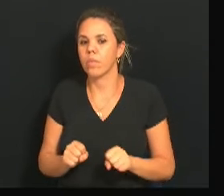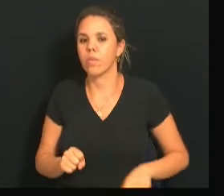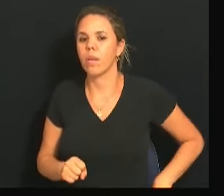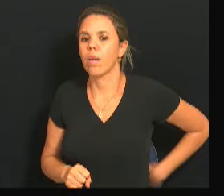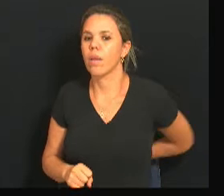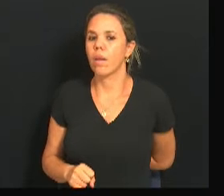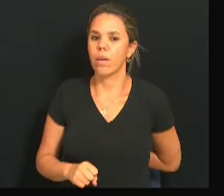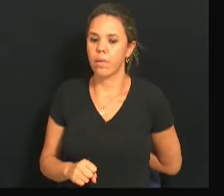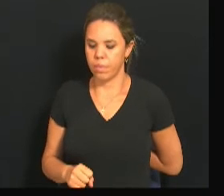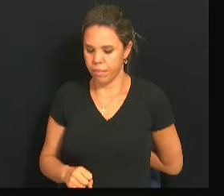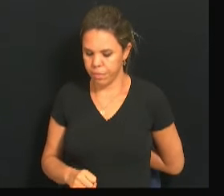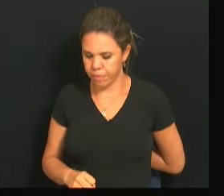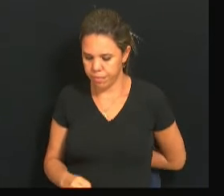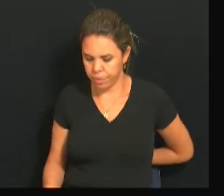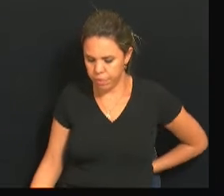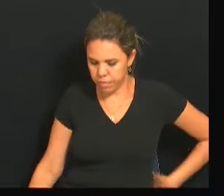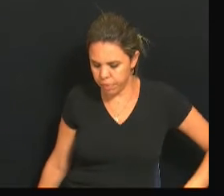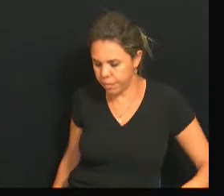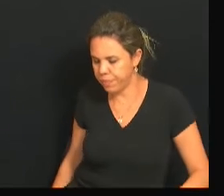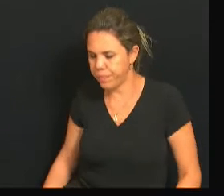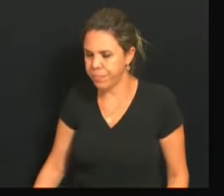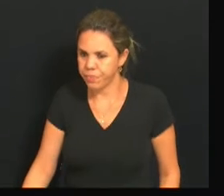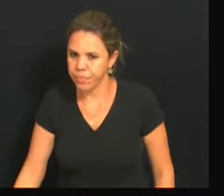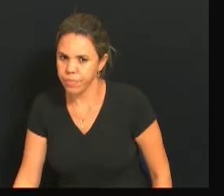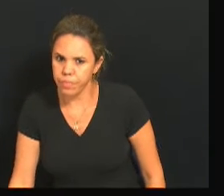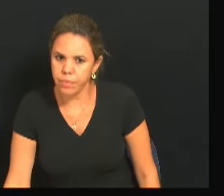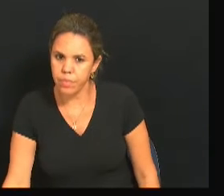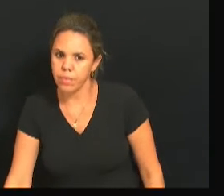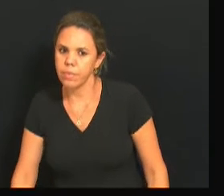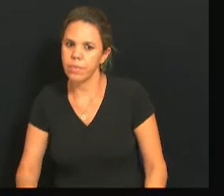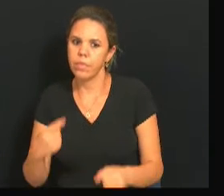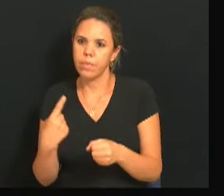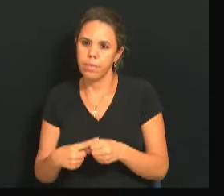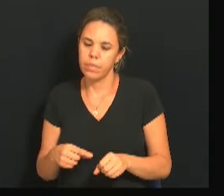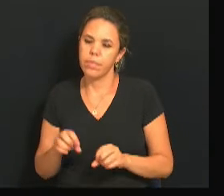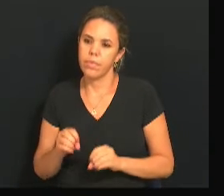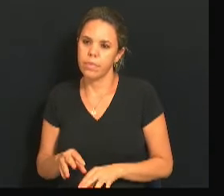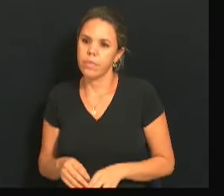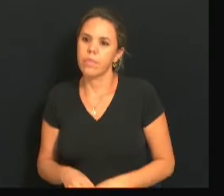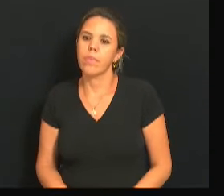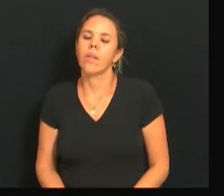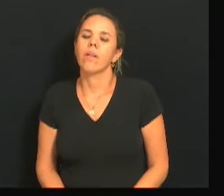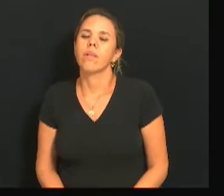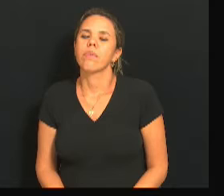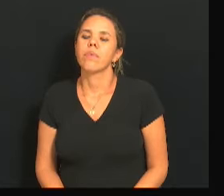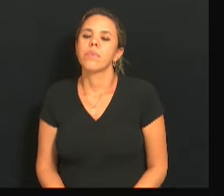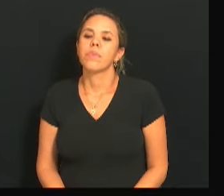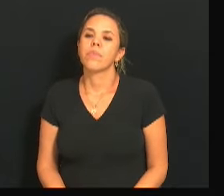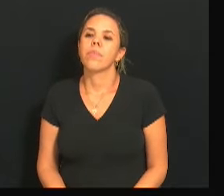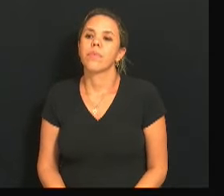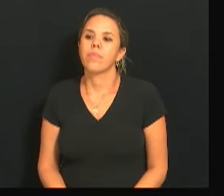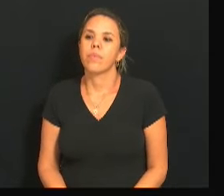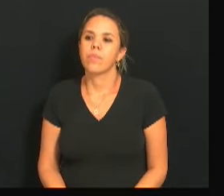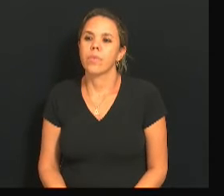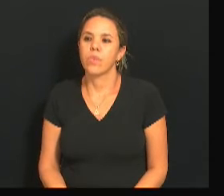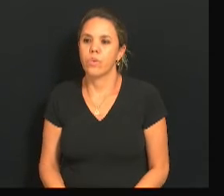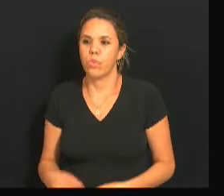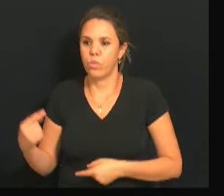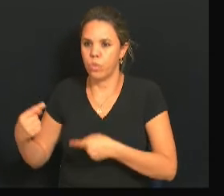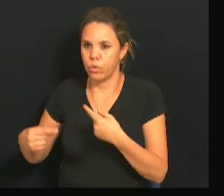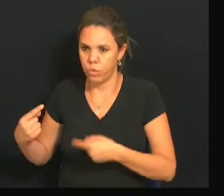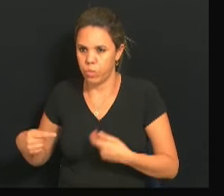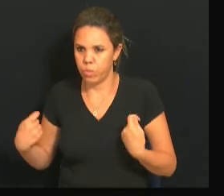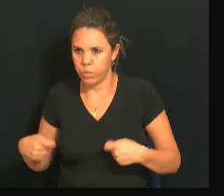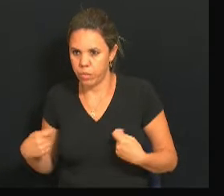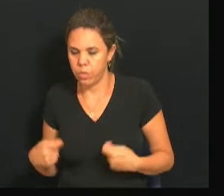do sistema de educação do município, né? que é o nosso caso, né? precisamos também ter a discussão, como eu